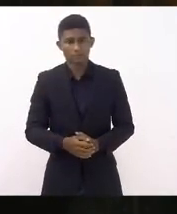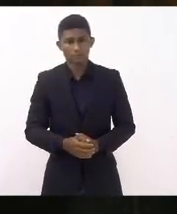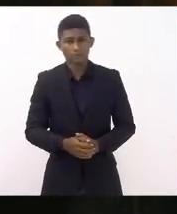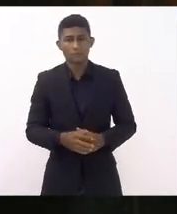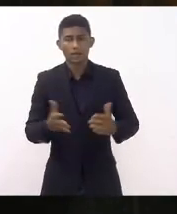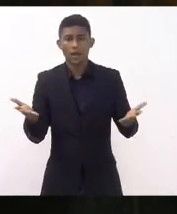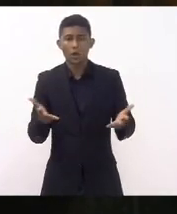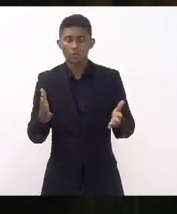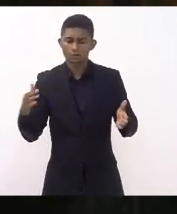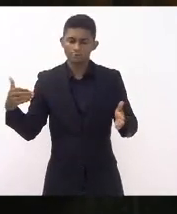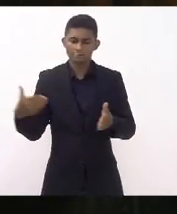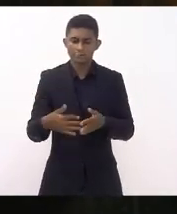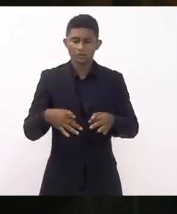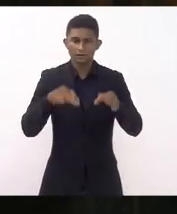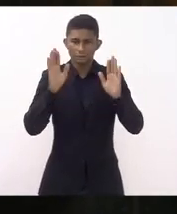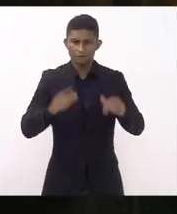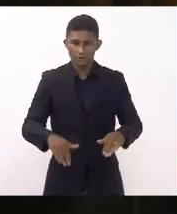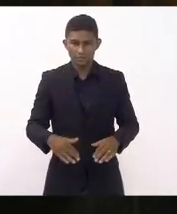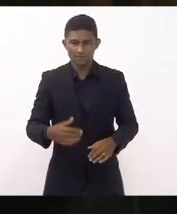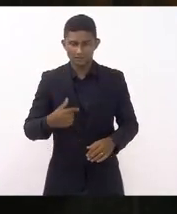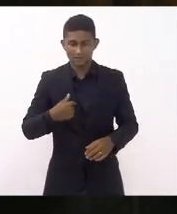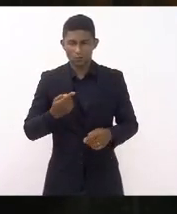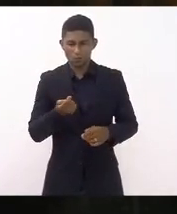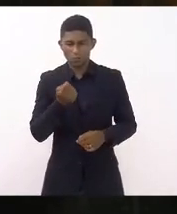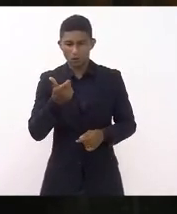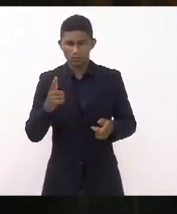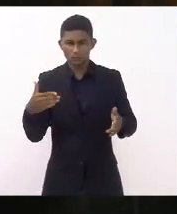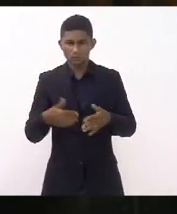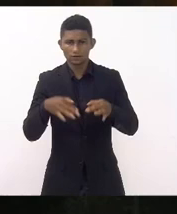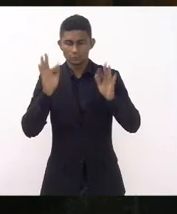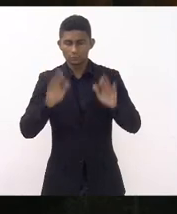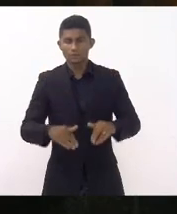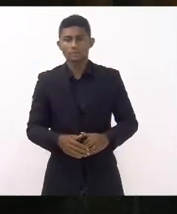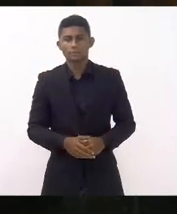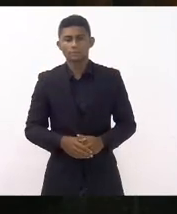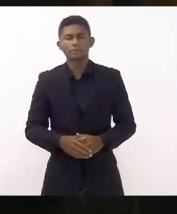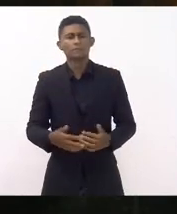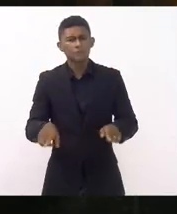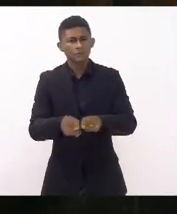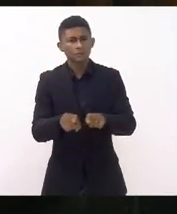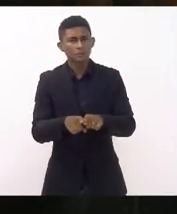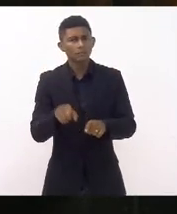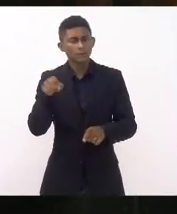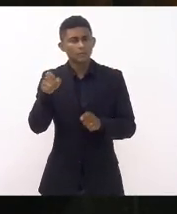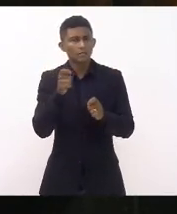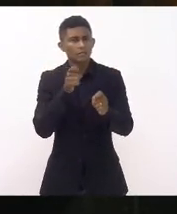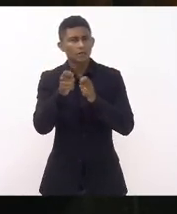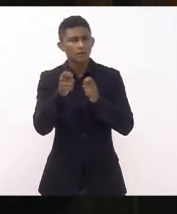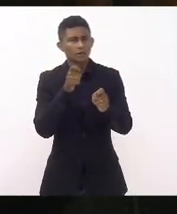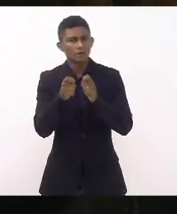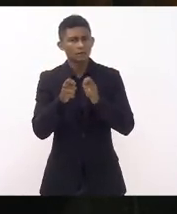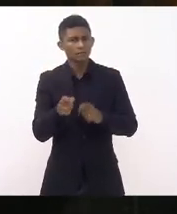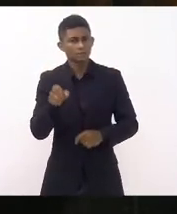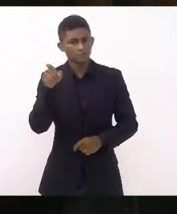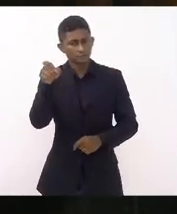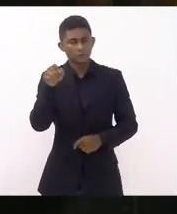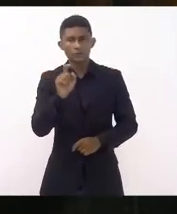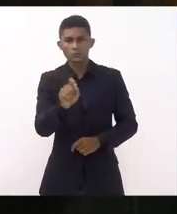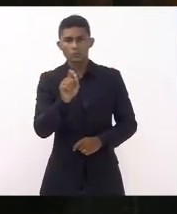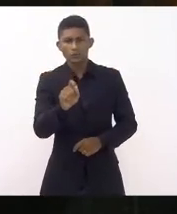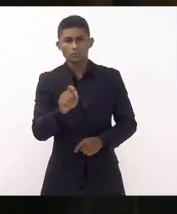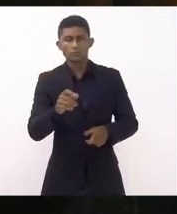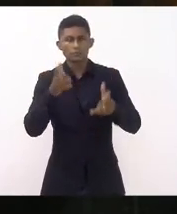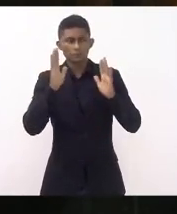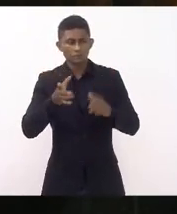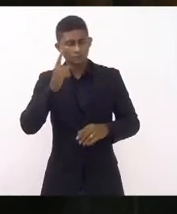Agora, para finalizar as minhas palavras, em mais uma entrevista, aonde foi publicado